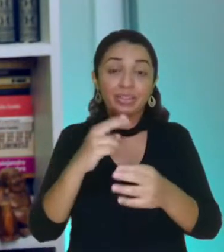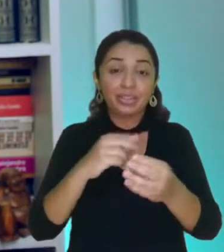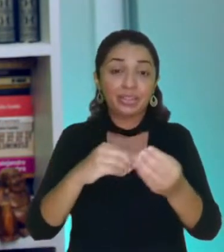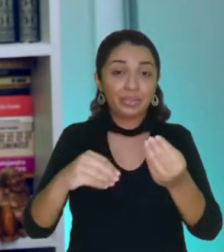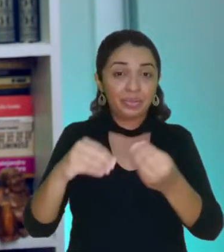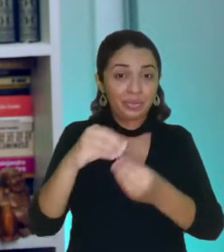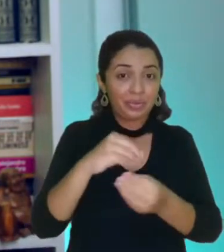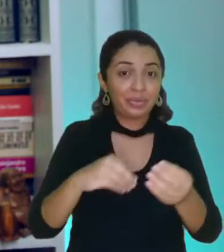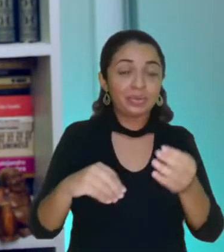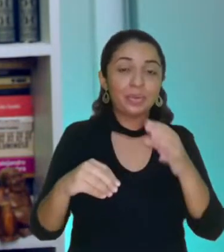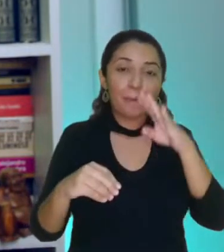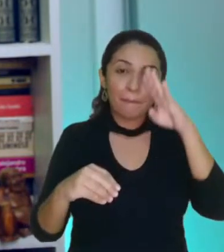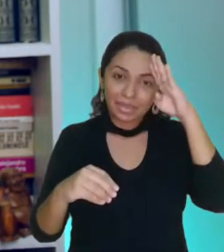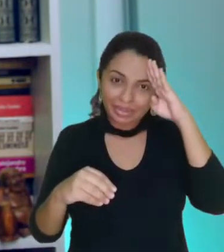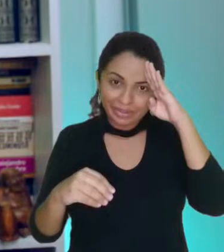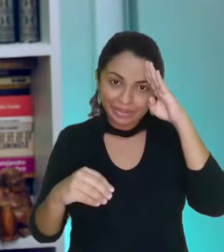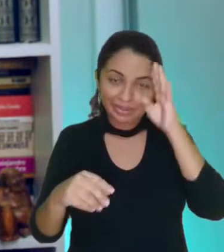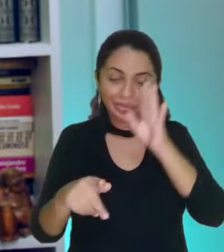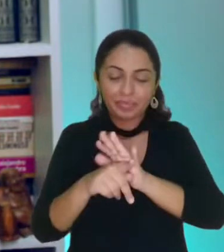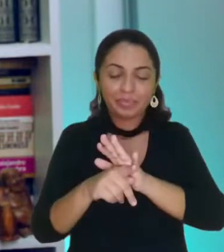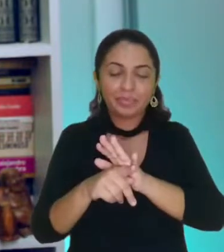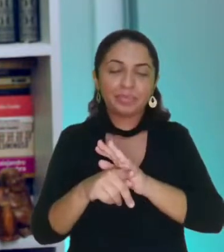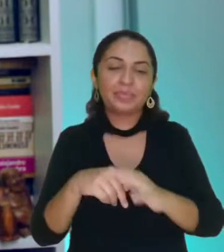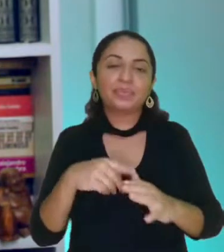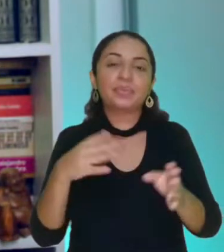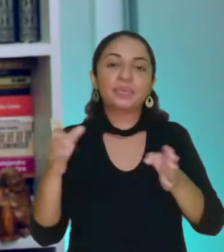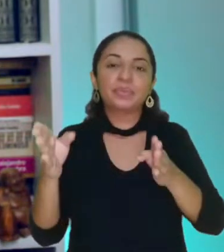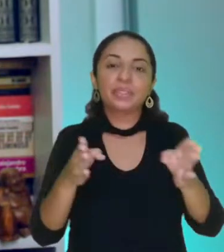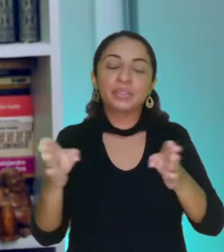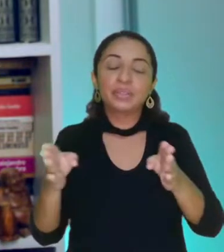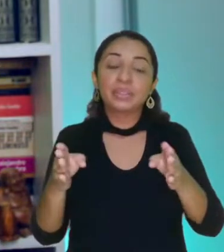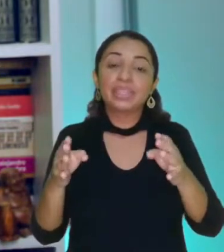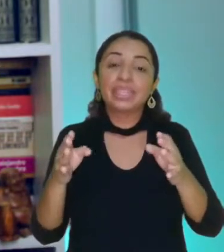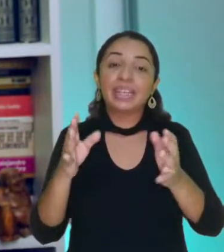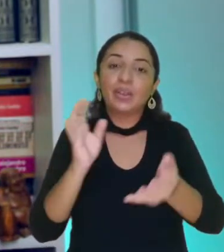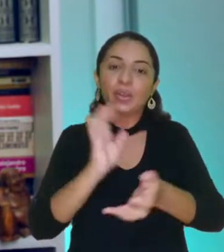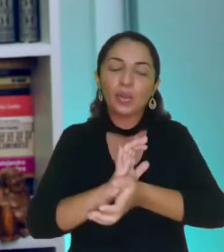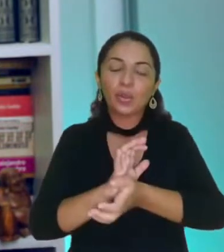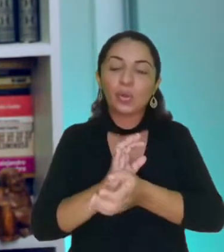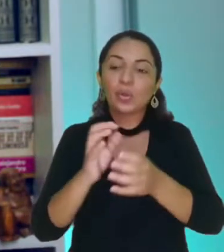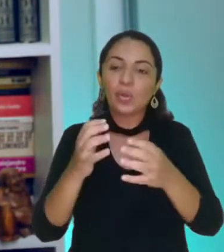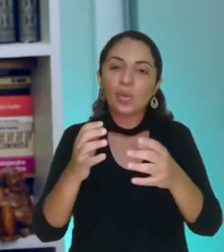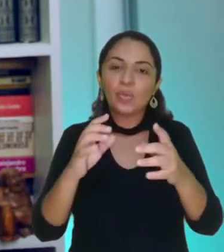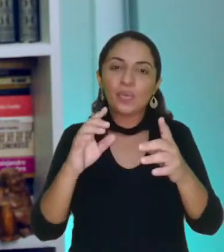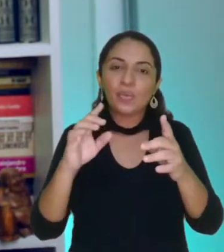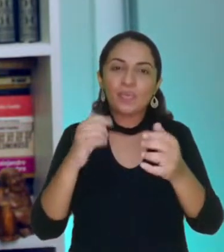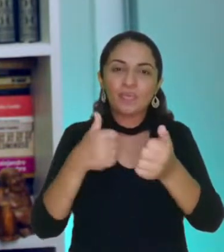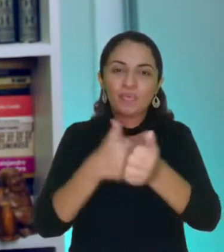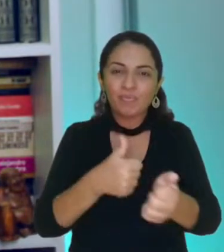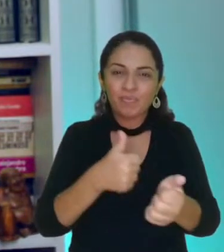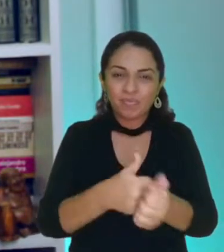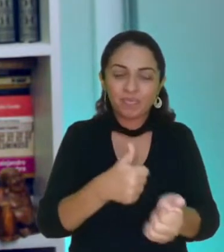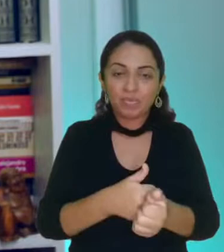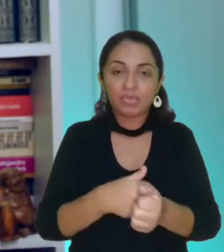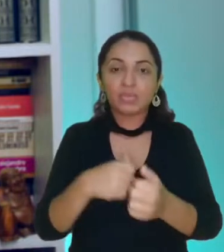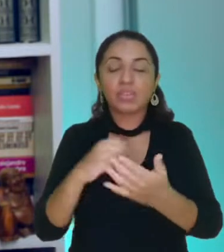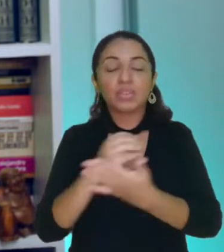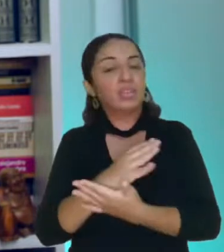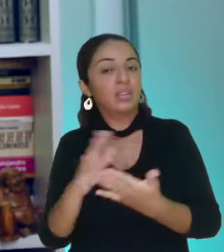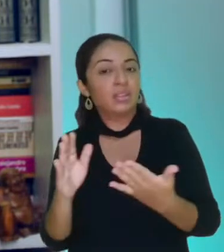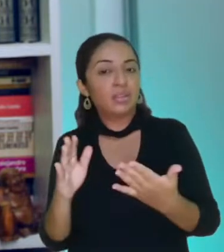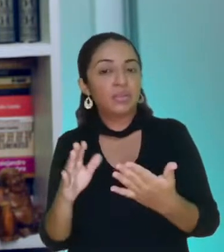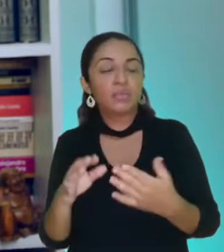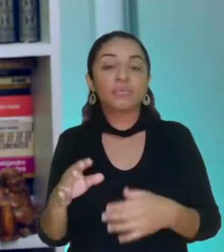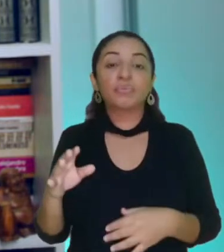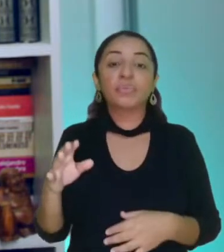feudal. Declarada fora da lei pelo soberano francês, a ordem sofreu várias perseguições, vindo o seu chefe, Thiago de